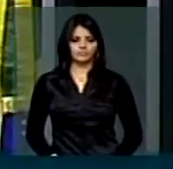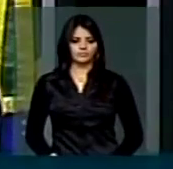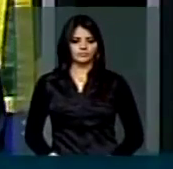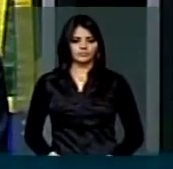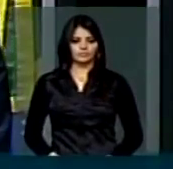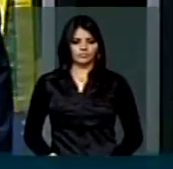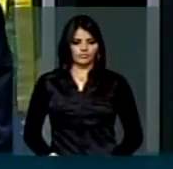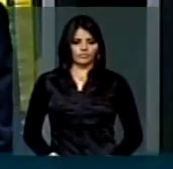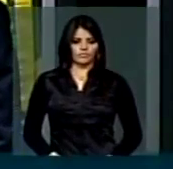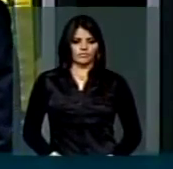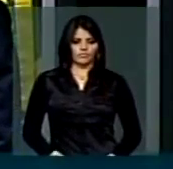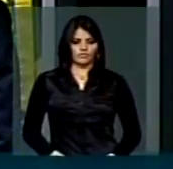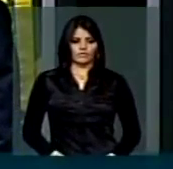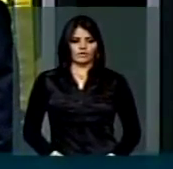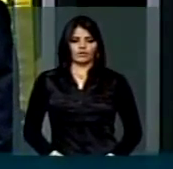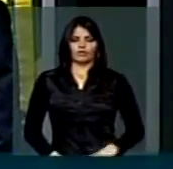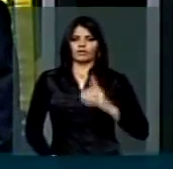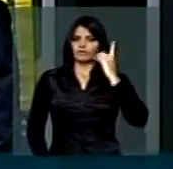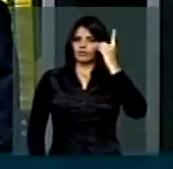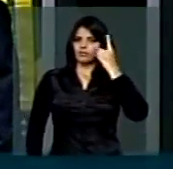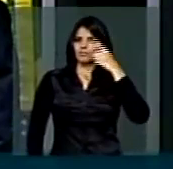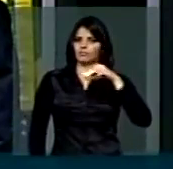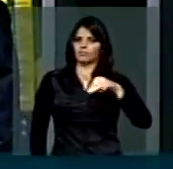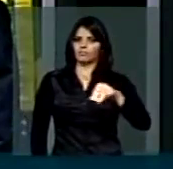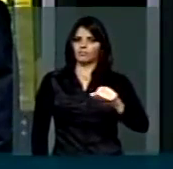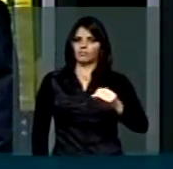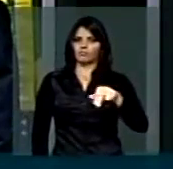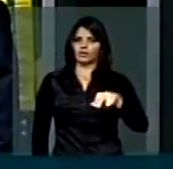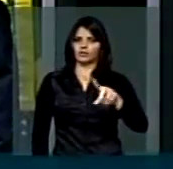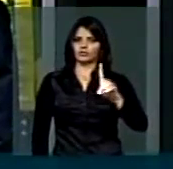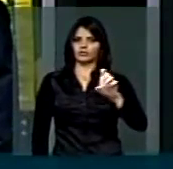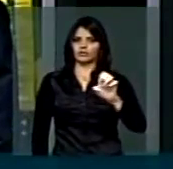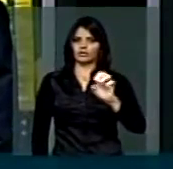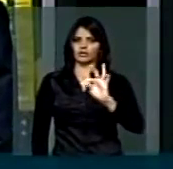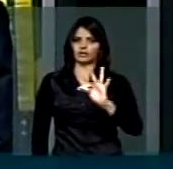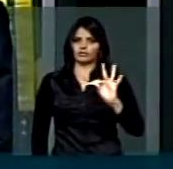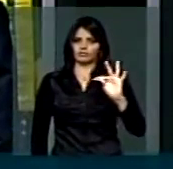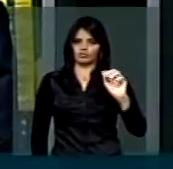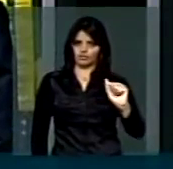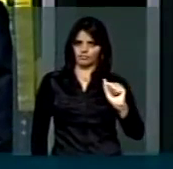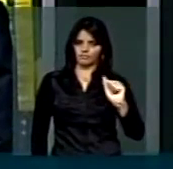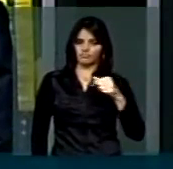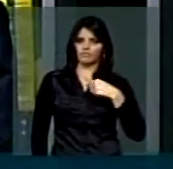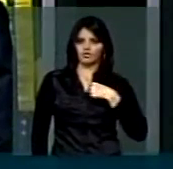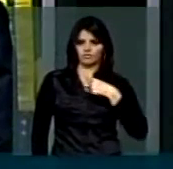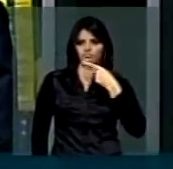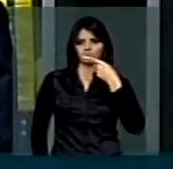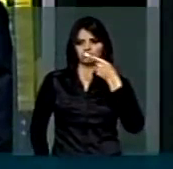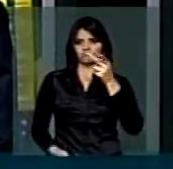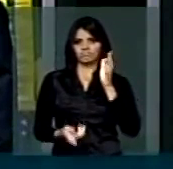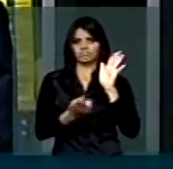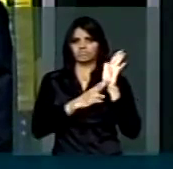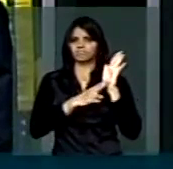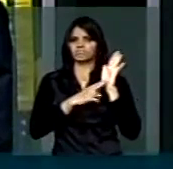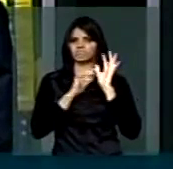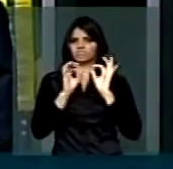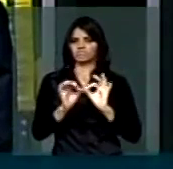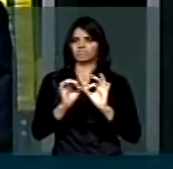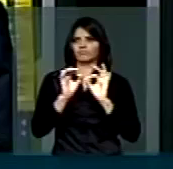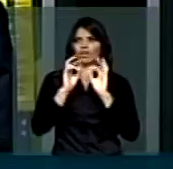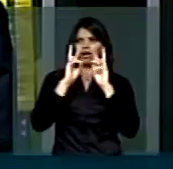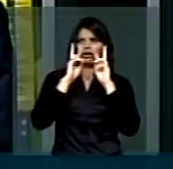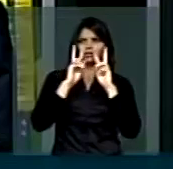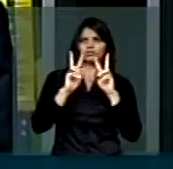Deputado Magris. Deputado Mandetta, eu confesso que, com muita atenção, ouvi o